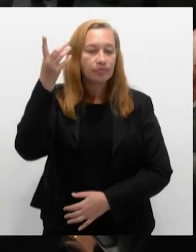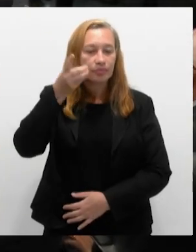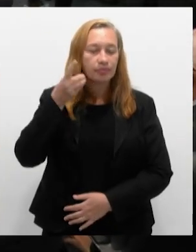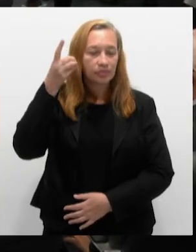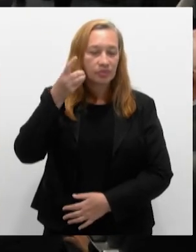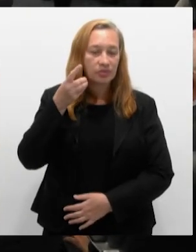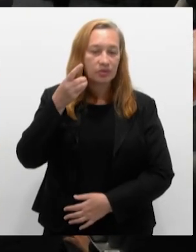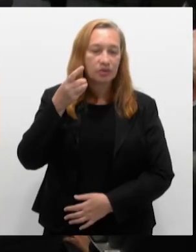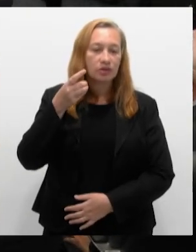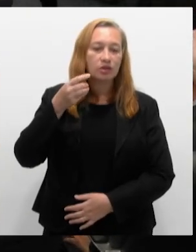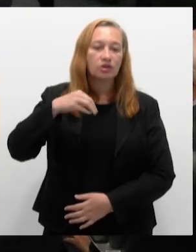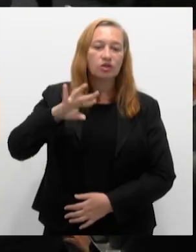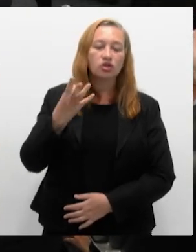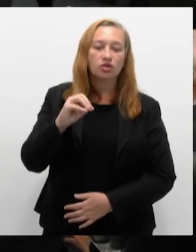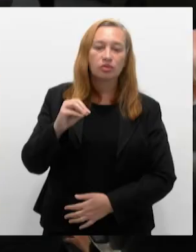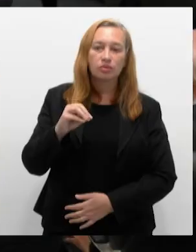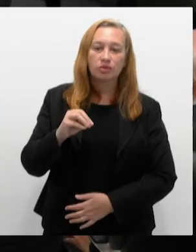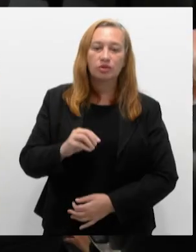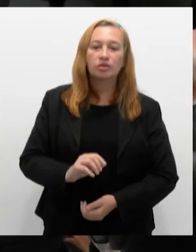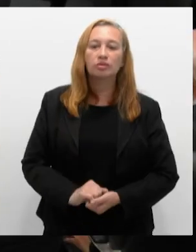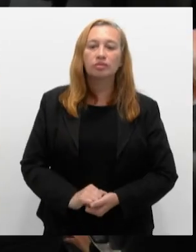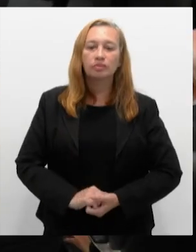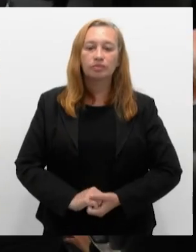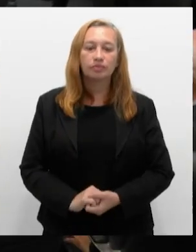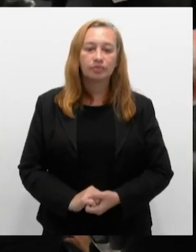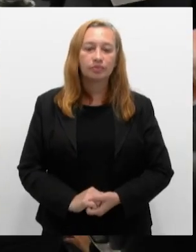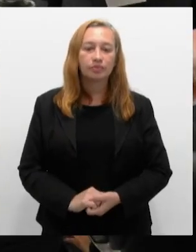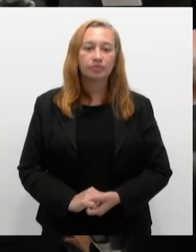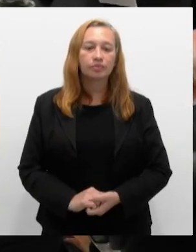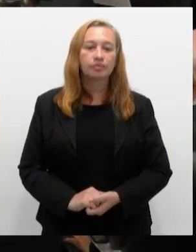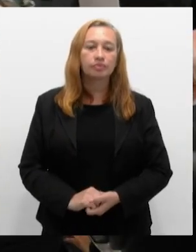Deputado Chico Machado.